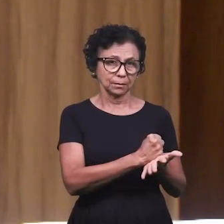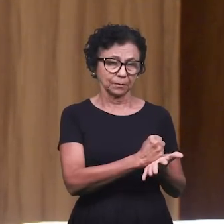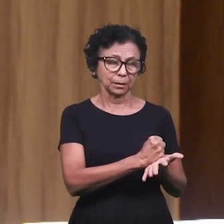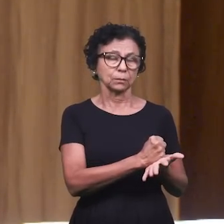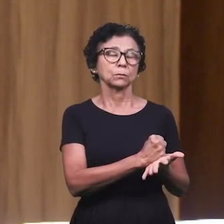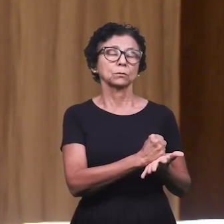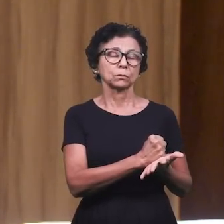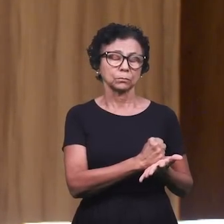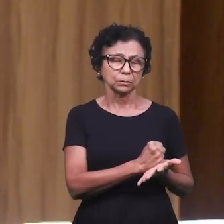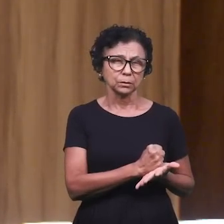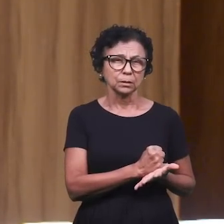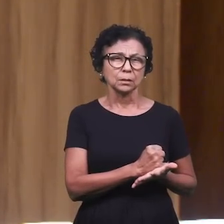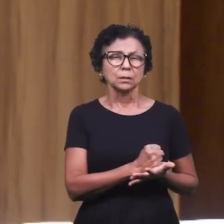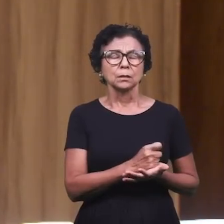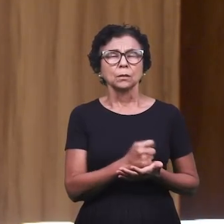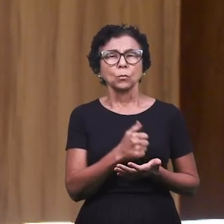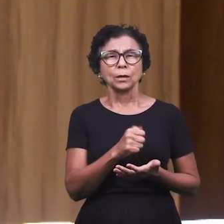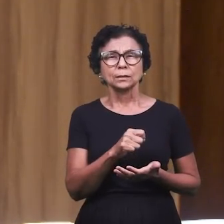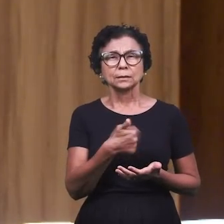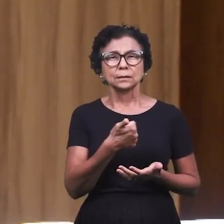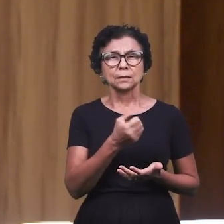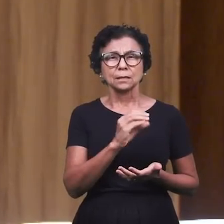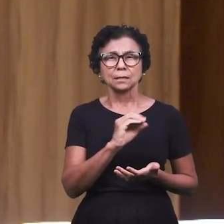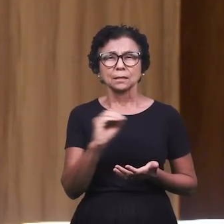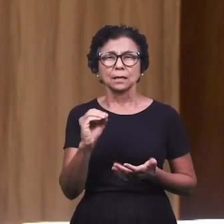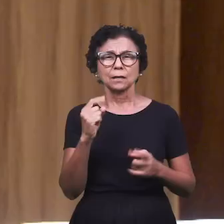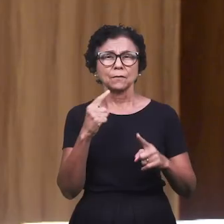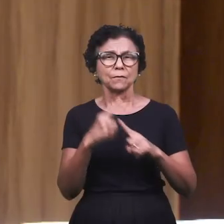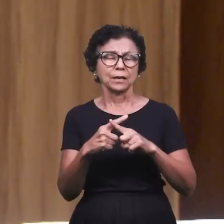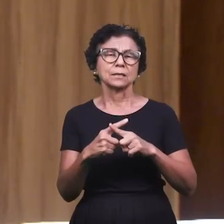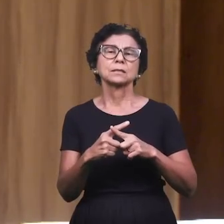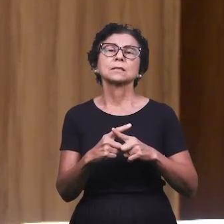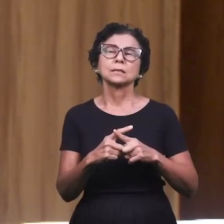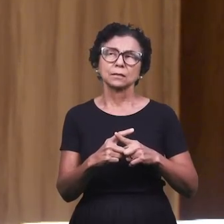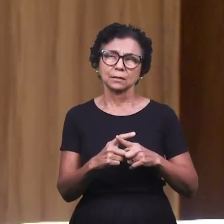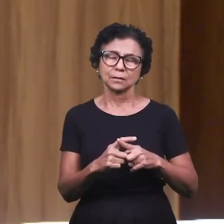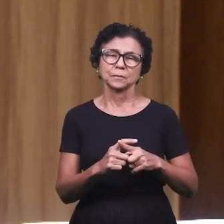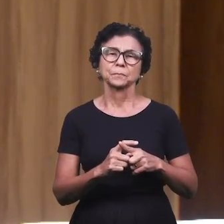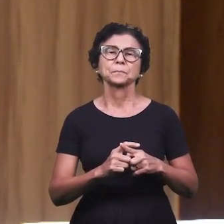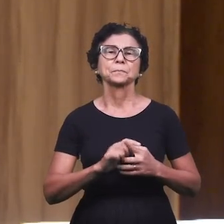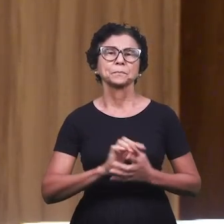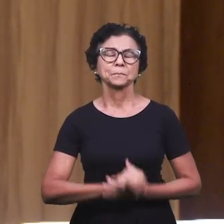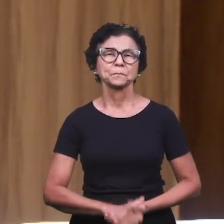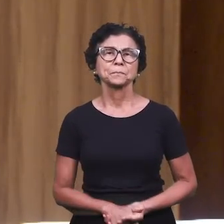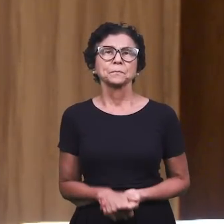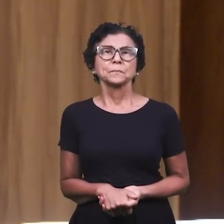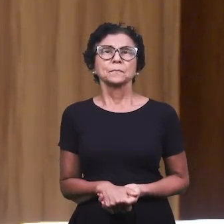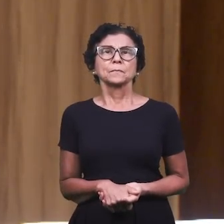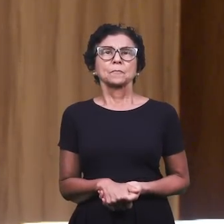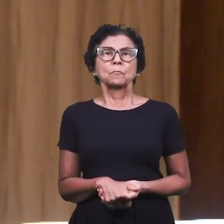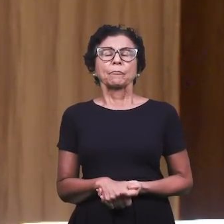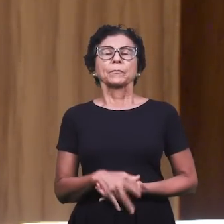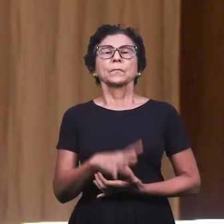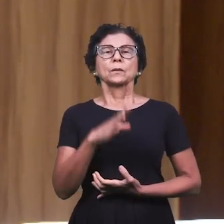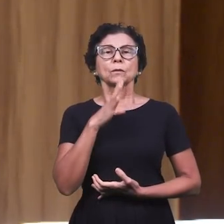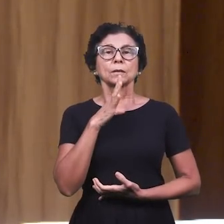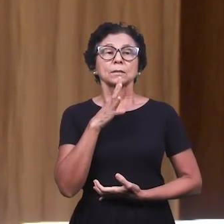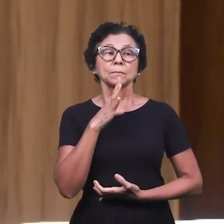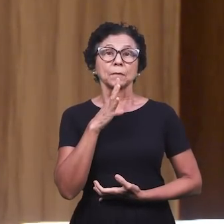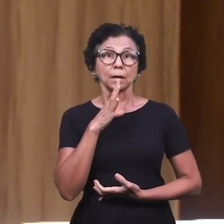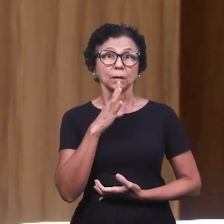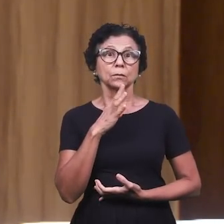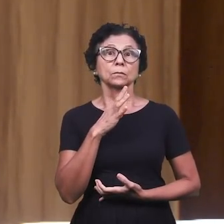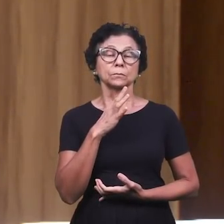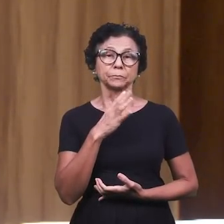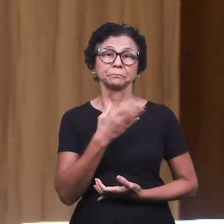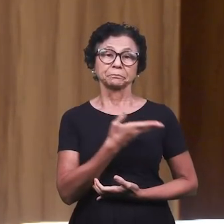cerca de 90, quase 100 vezes ele cita o Velho Testamento em Mateus. Então, ele tinha um grande conhecimento, e ele,